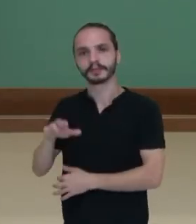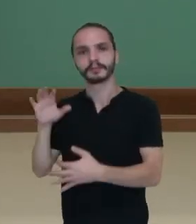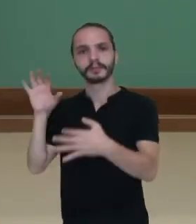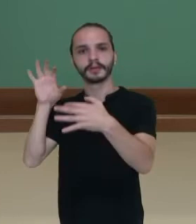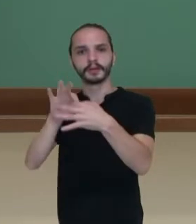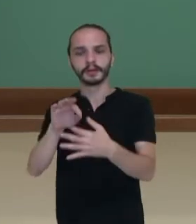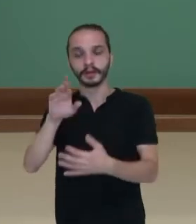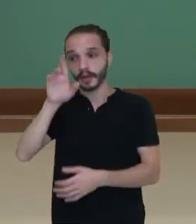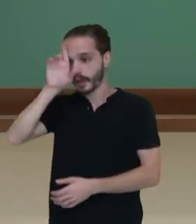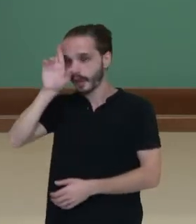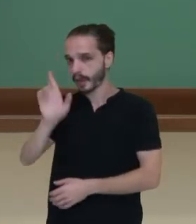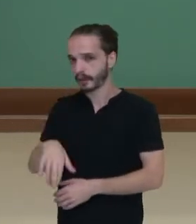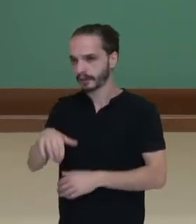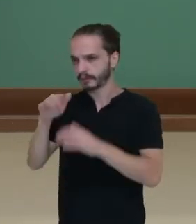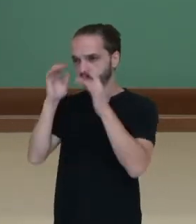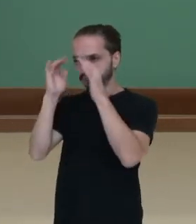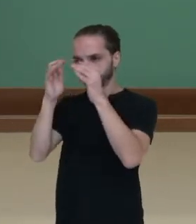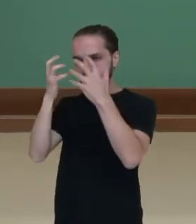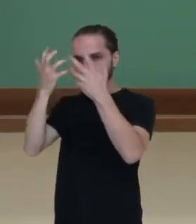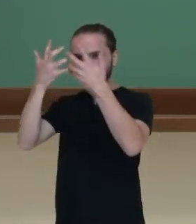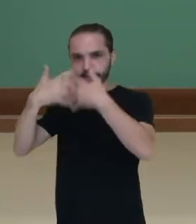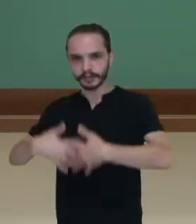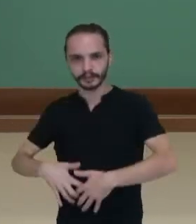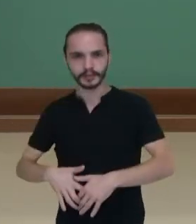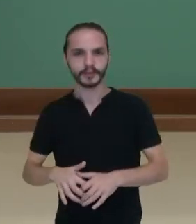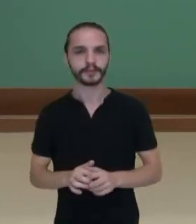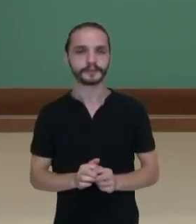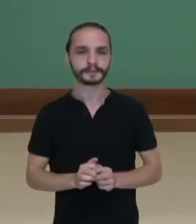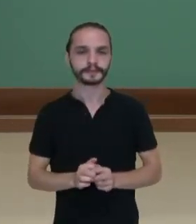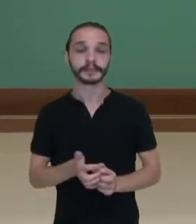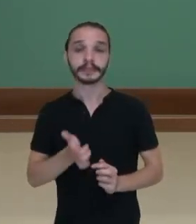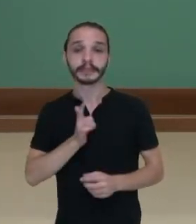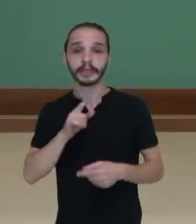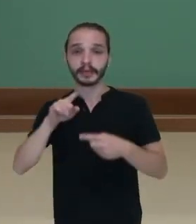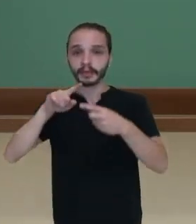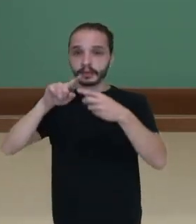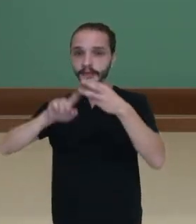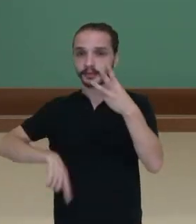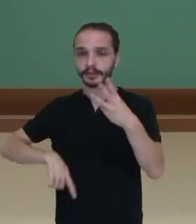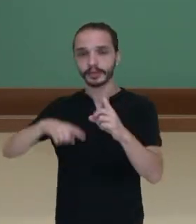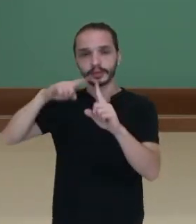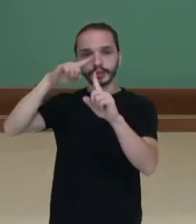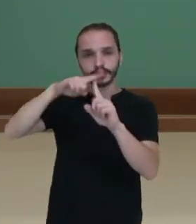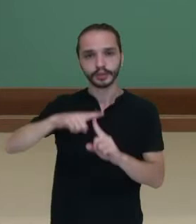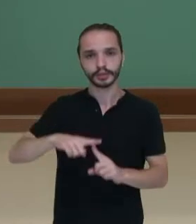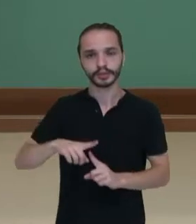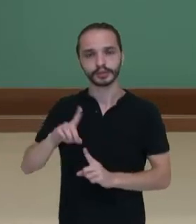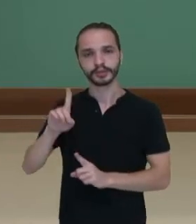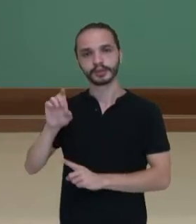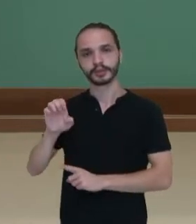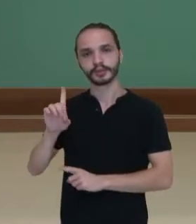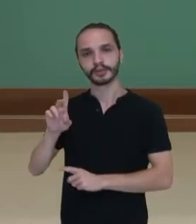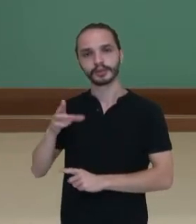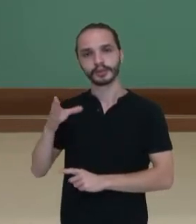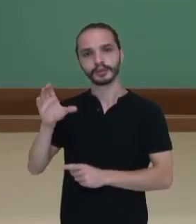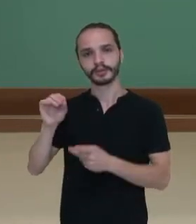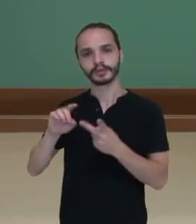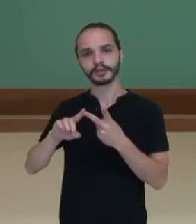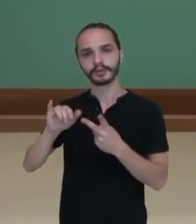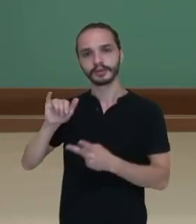na razão. E nós temos três tipos de lógica: a dedução, a indução e